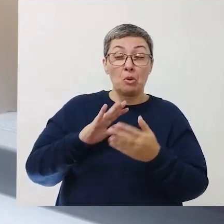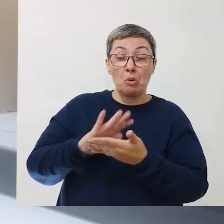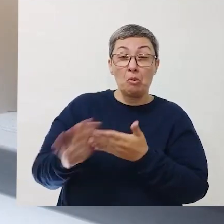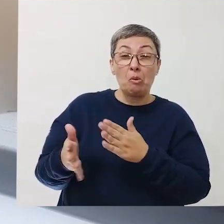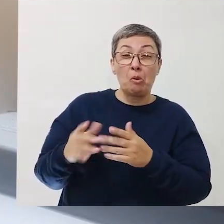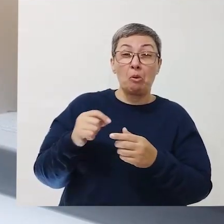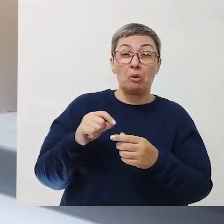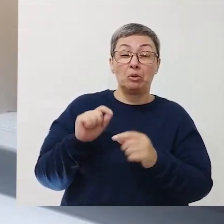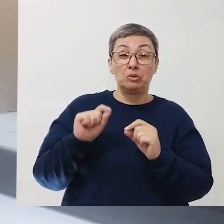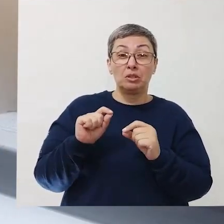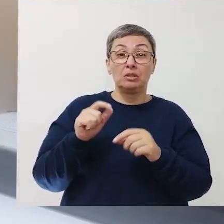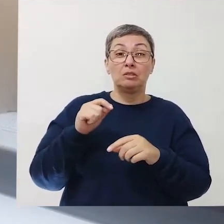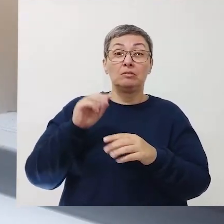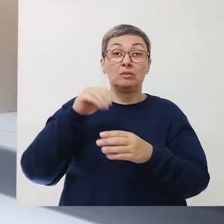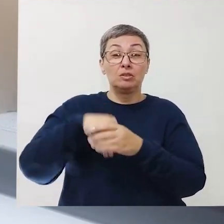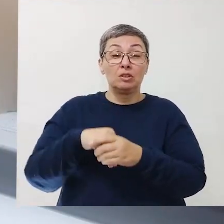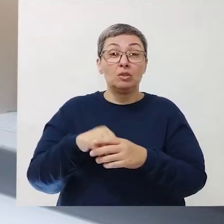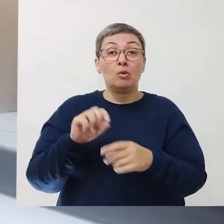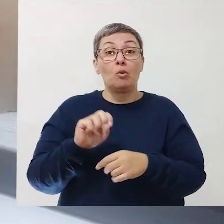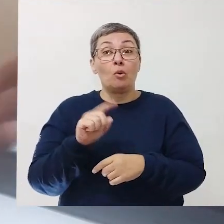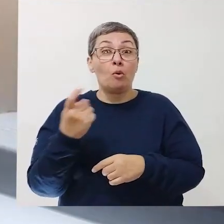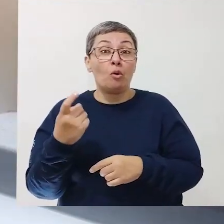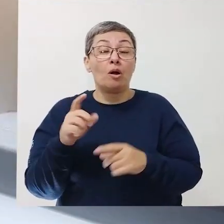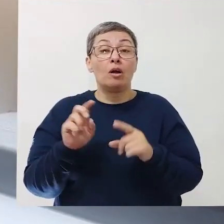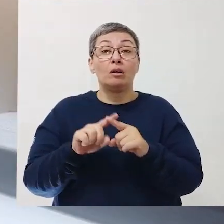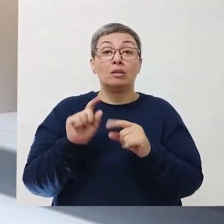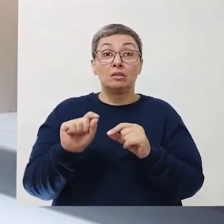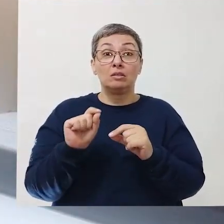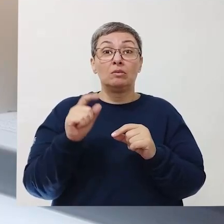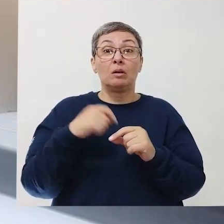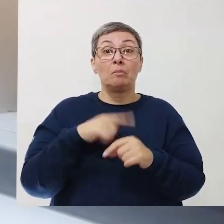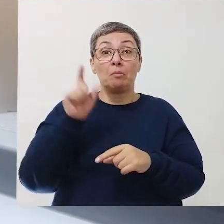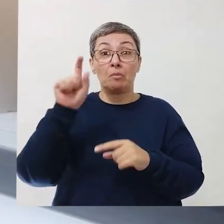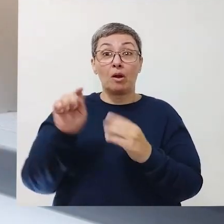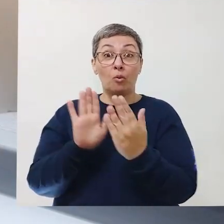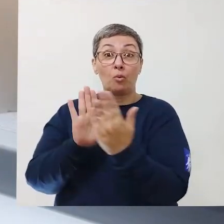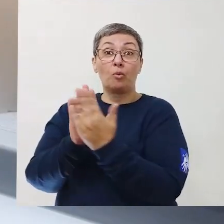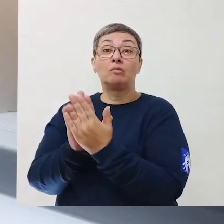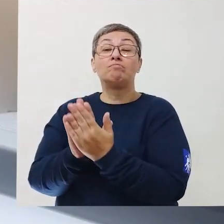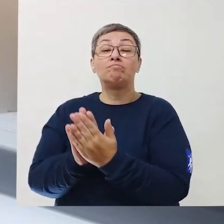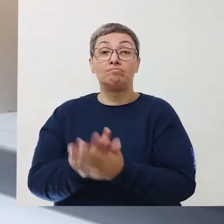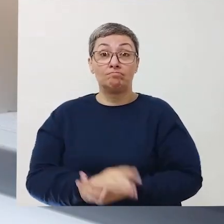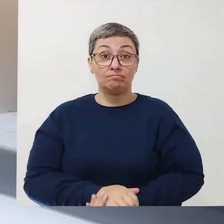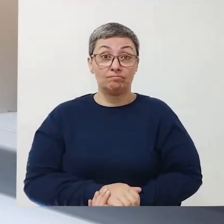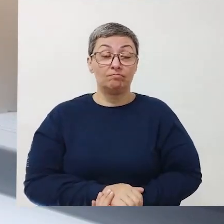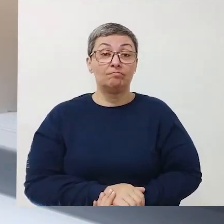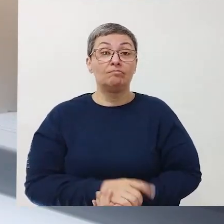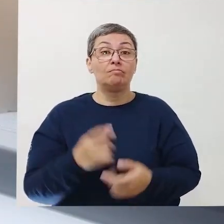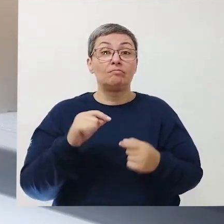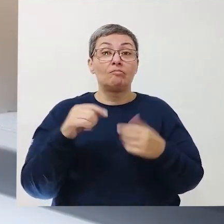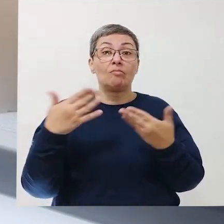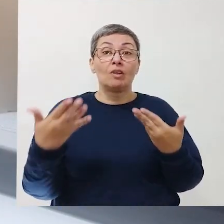Com mensagens, imagens E áudios violentos contra uma vítima